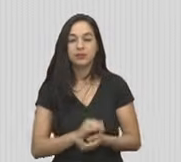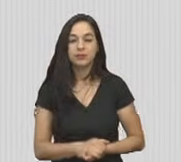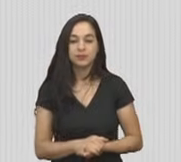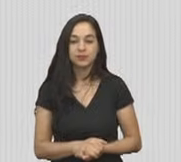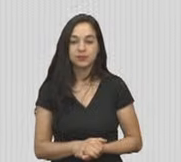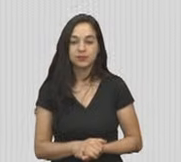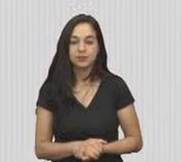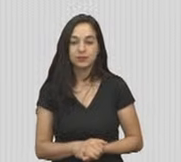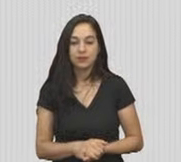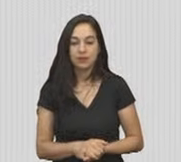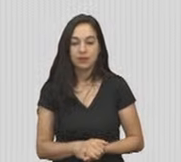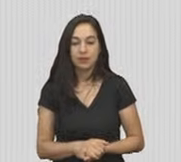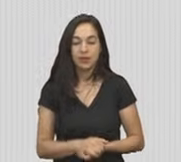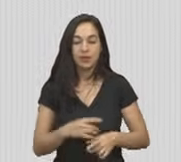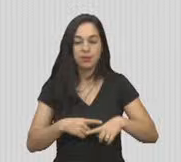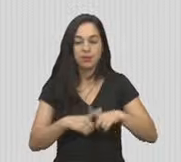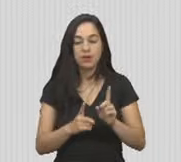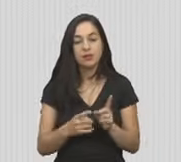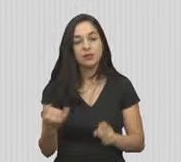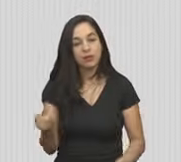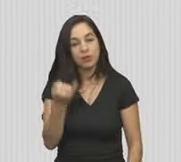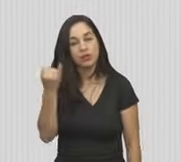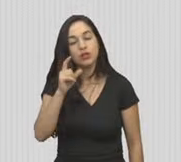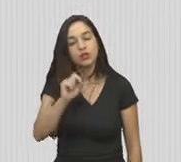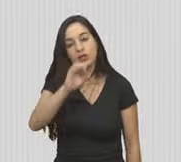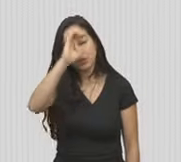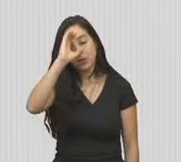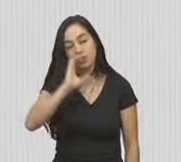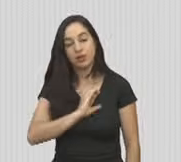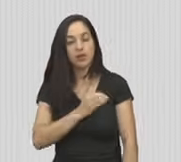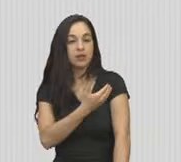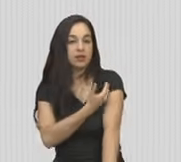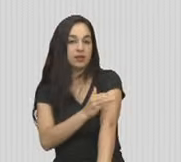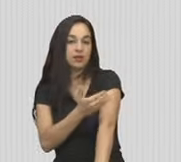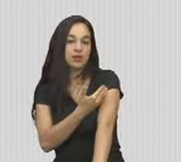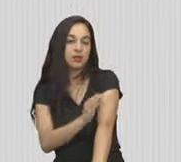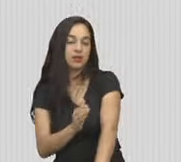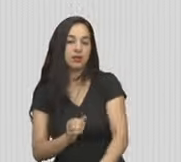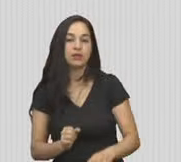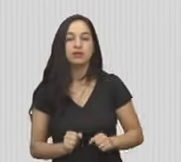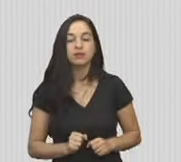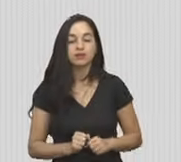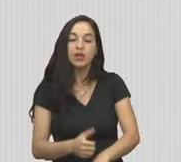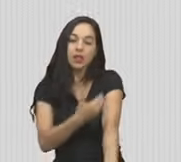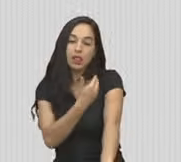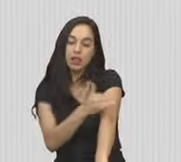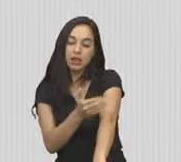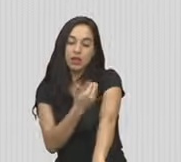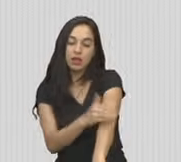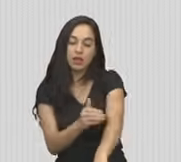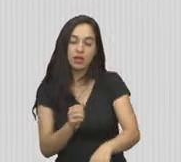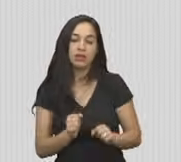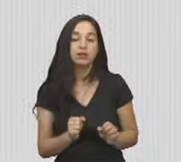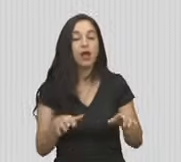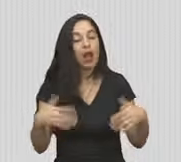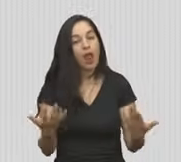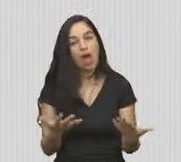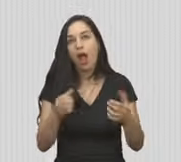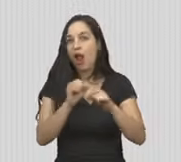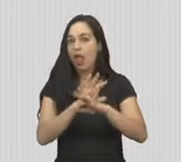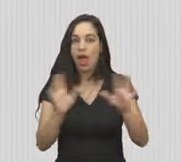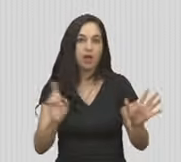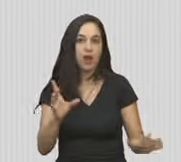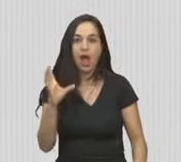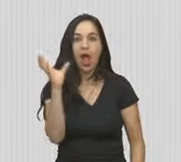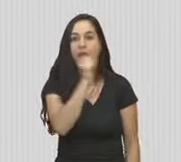é fundamental que o cidadão seja treinado, ele seja, claro que a gente não vai conseguir isso de um dia para o outro, mas que o